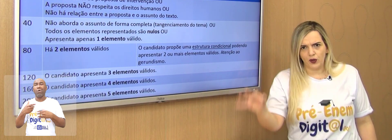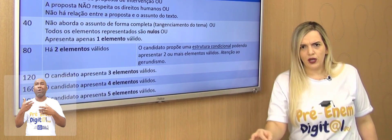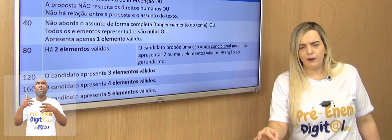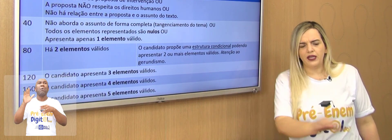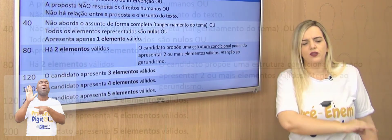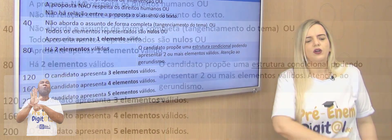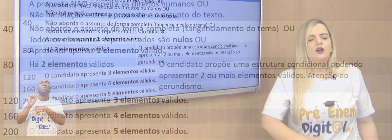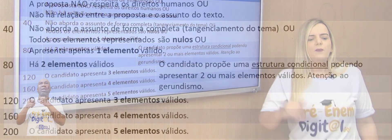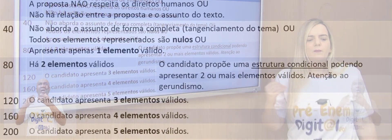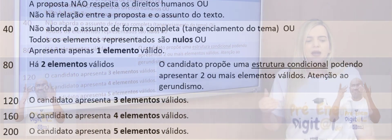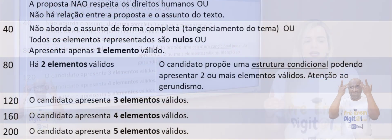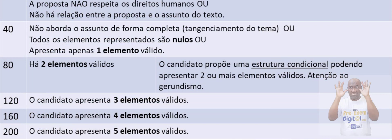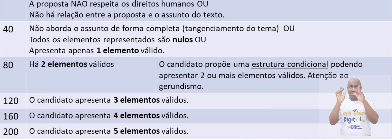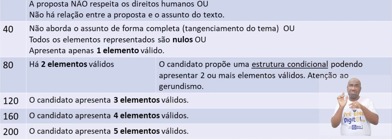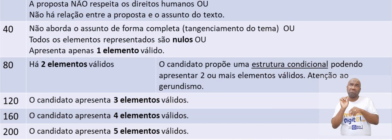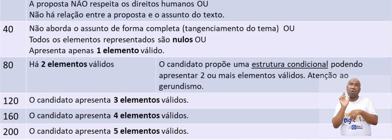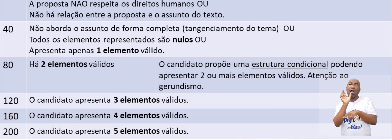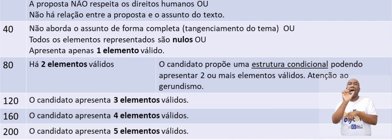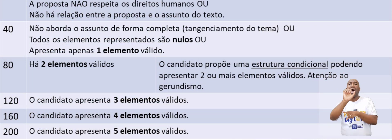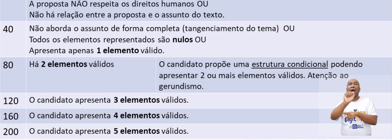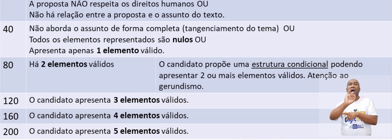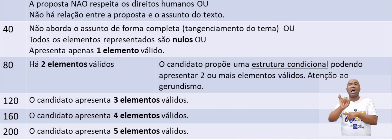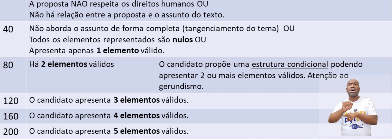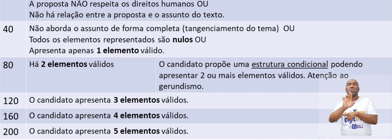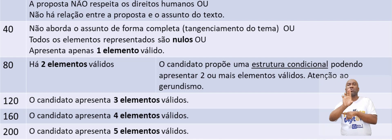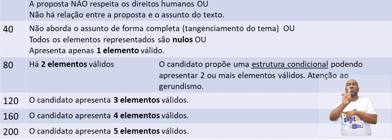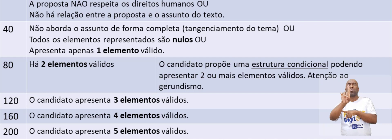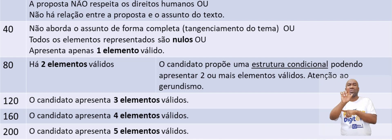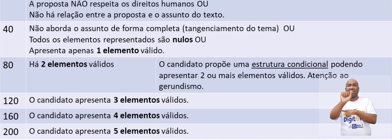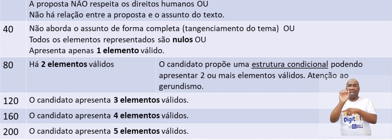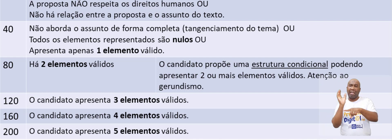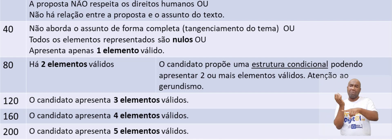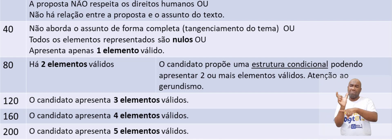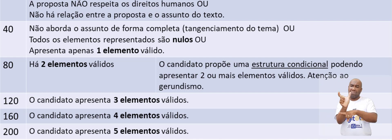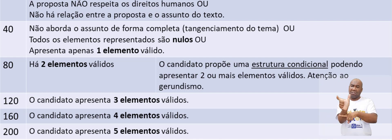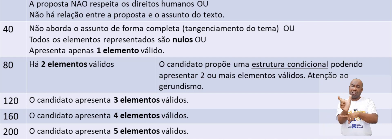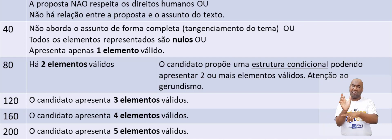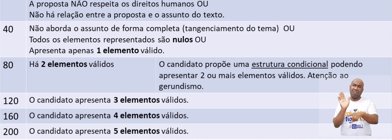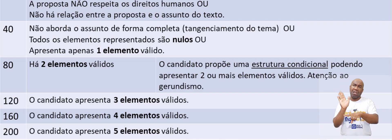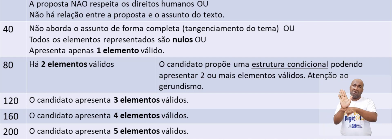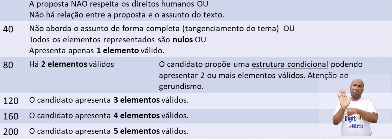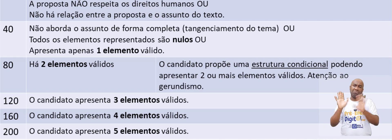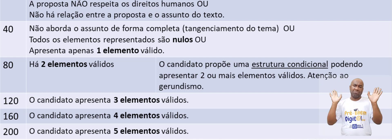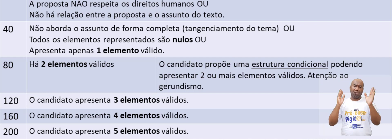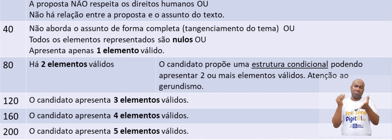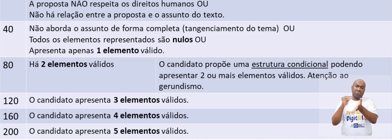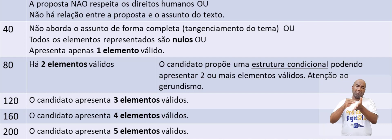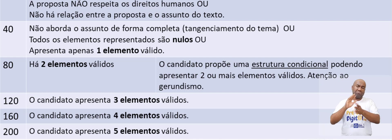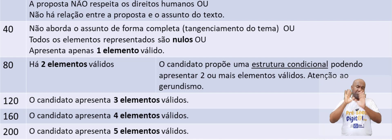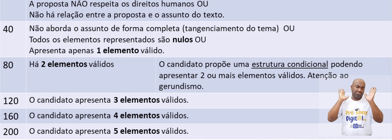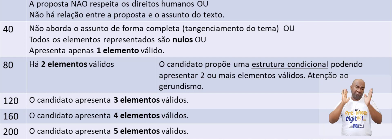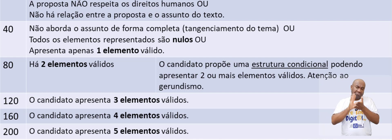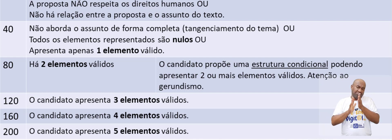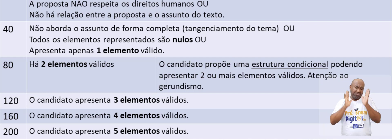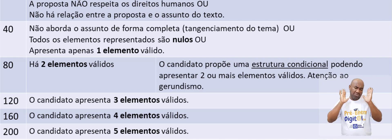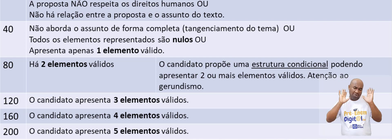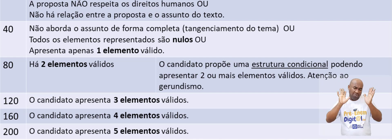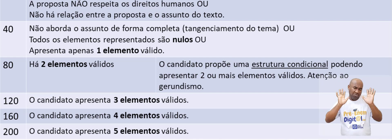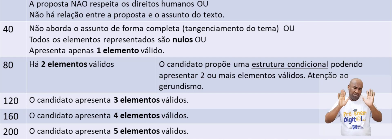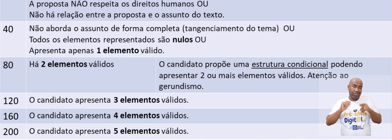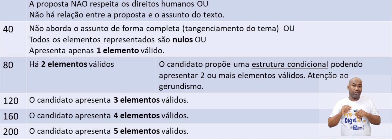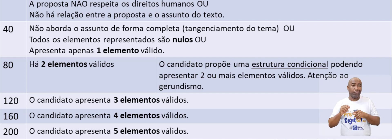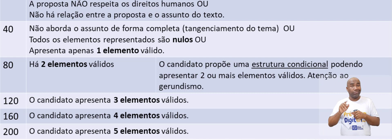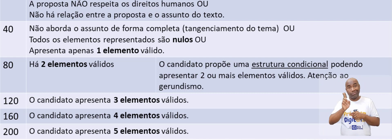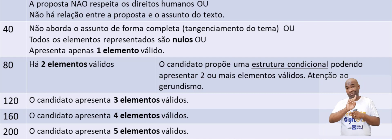Tá proibido. Mas, muita atenção. Também tira zero uma pessoa que fere